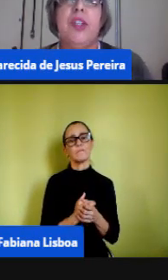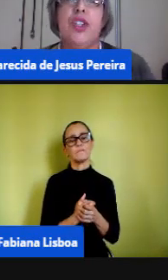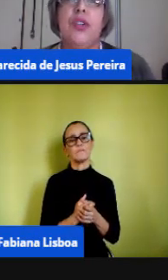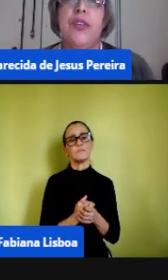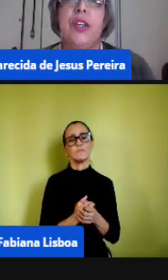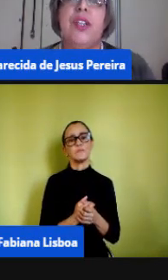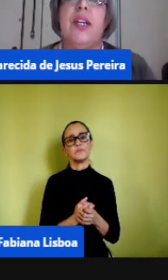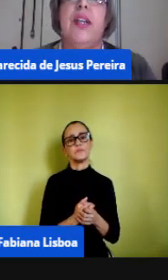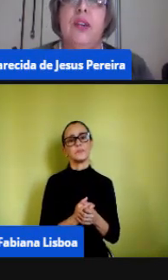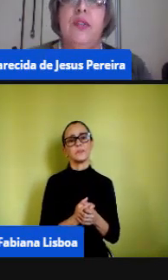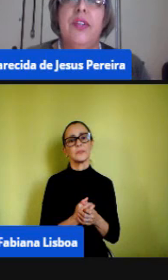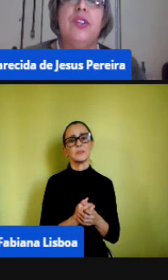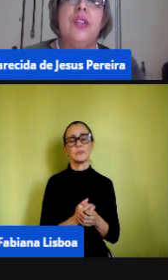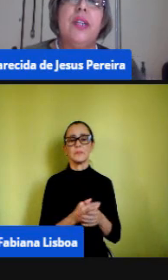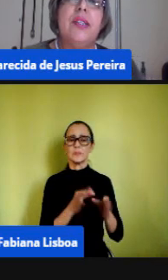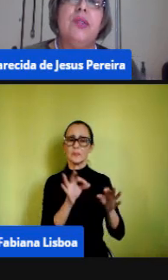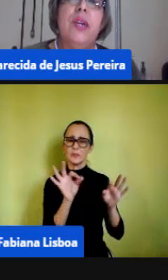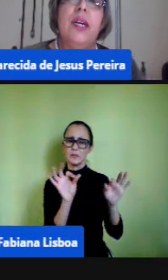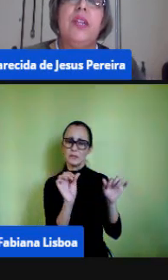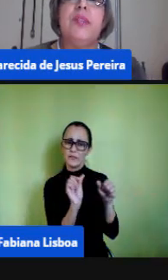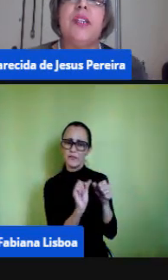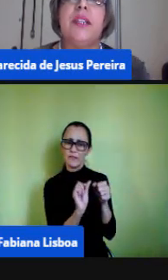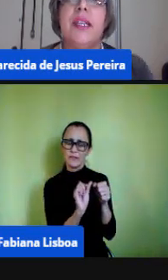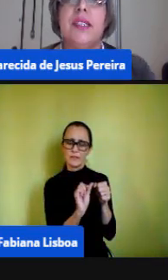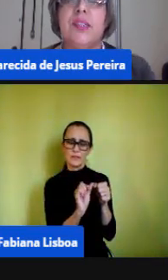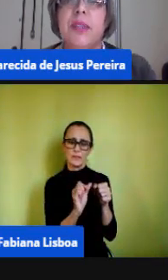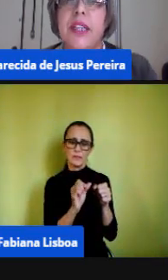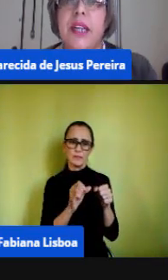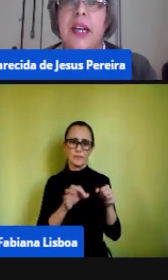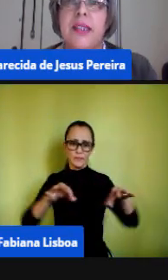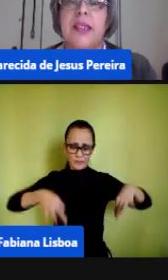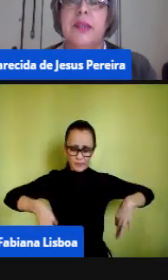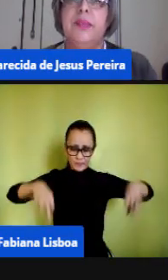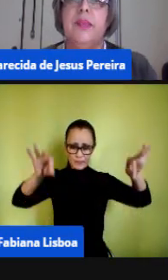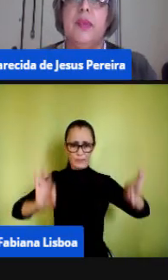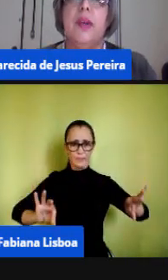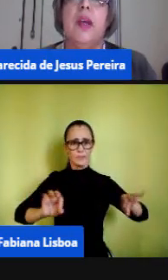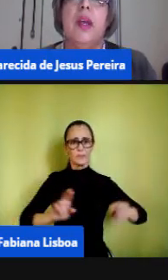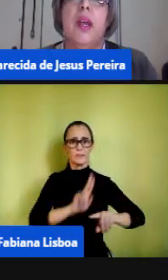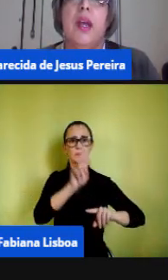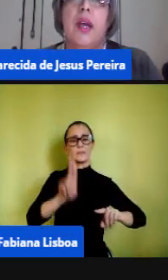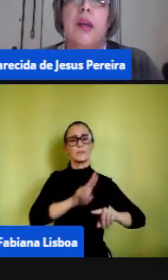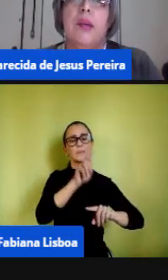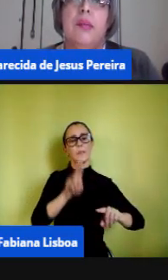Então, para a gente confeccionar essa toalha, vamos precisar desses materiais.